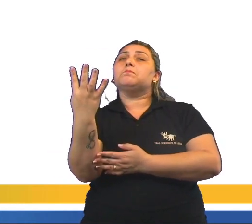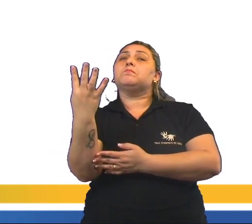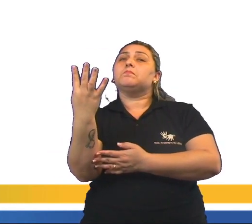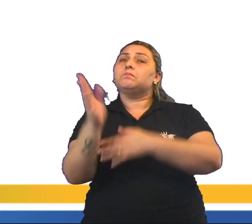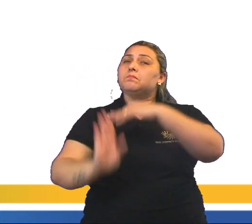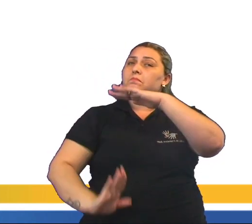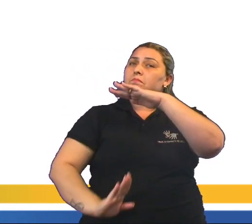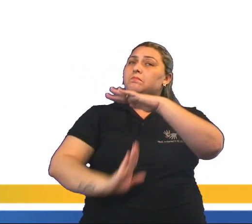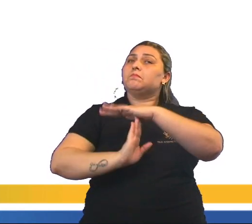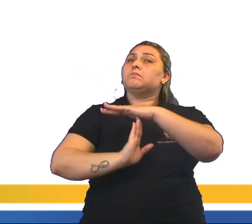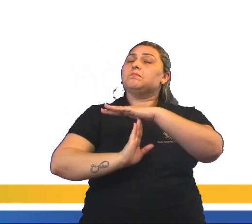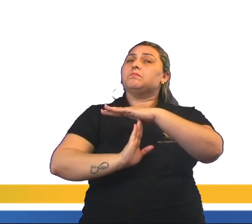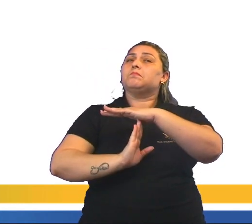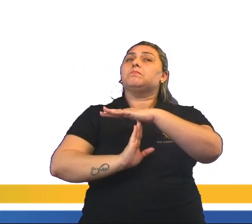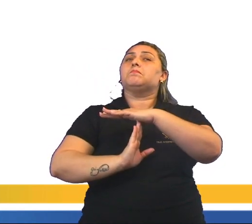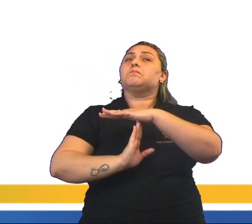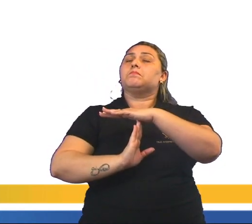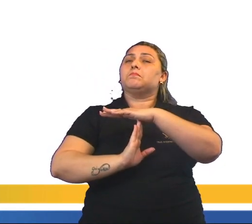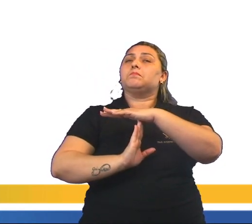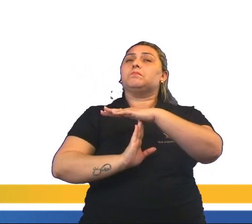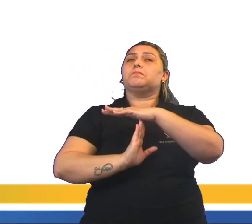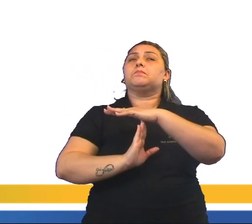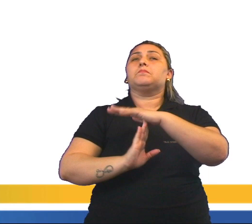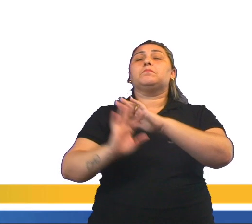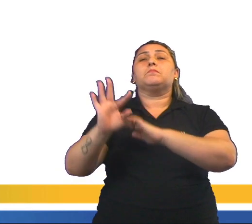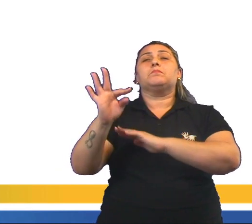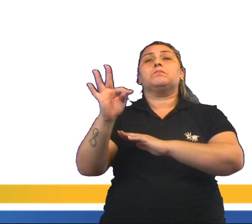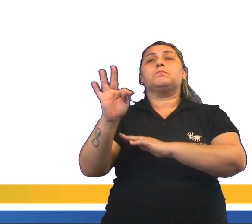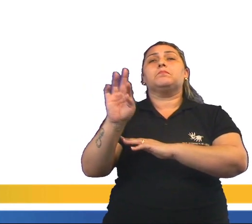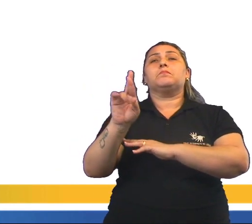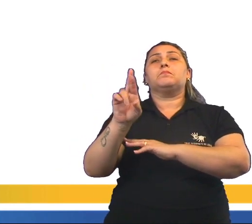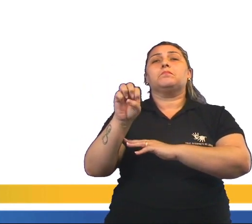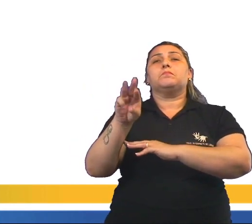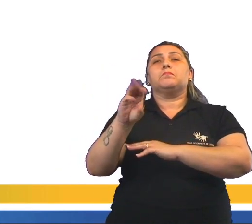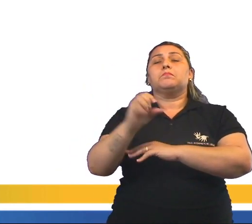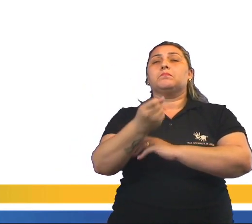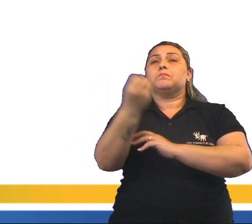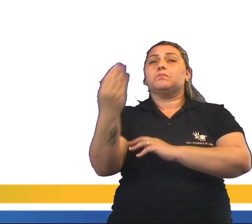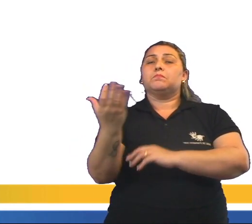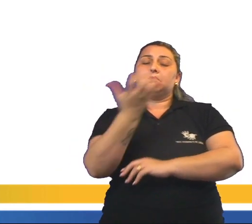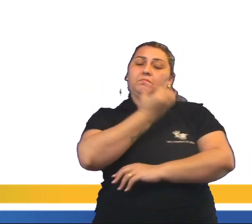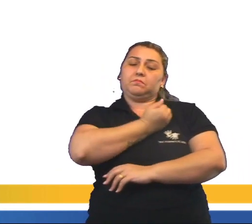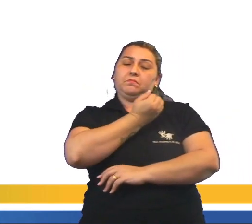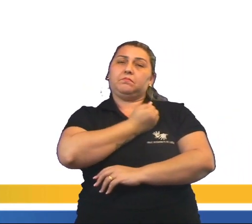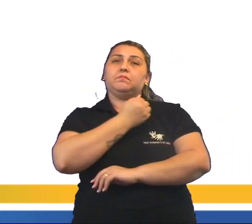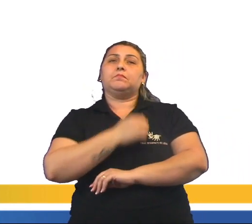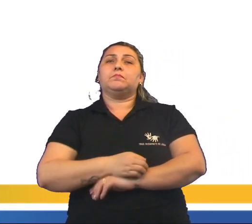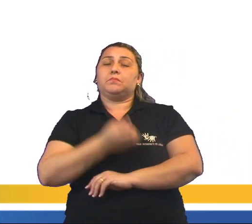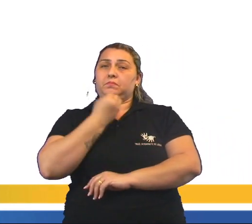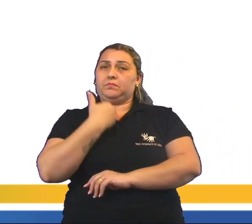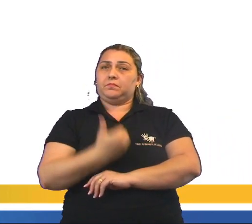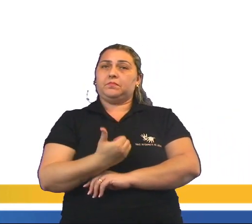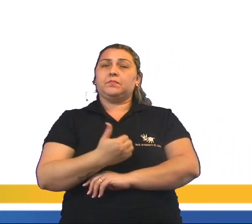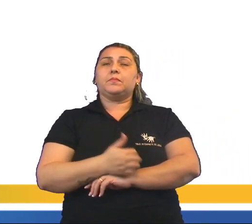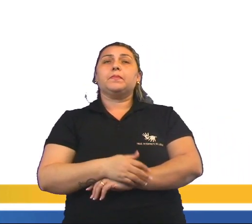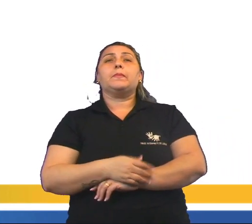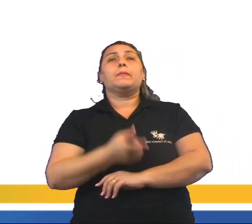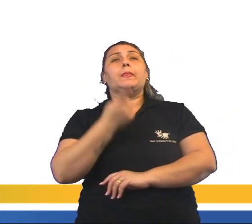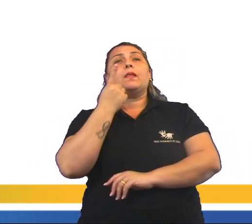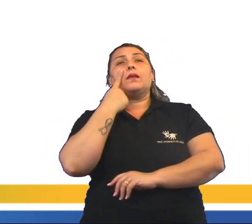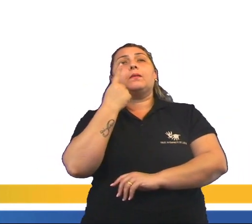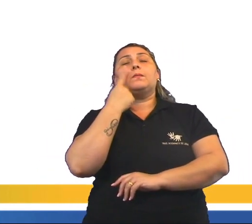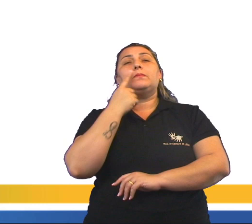limitada de termos ou seja uma quantidade de números Tudo bem